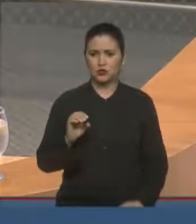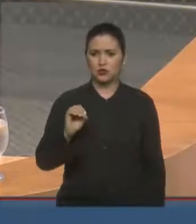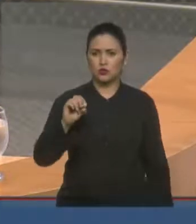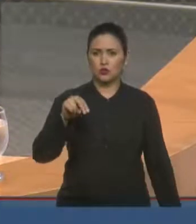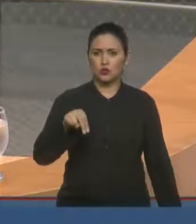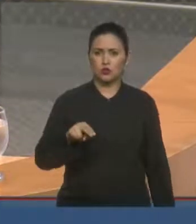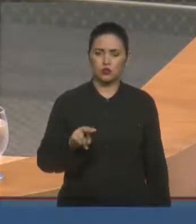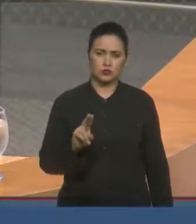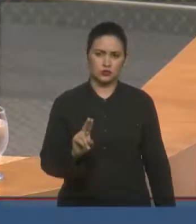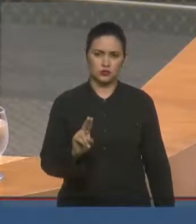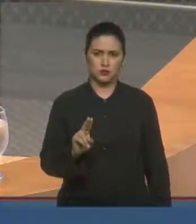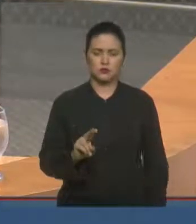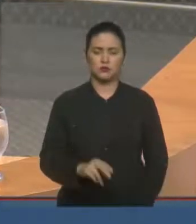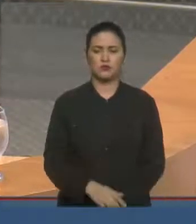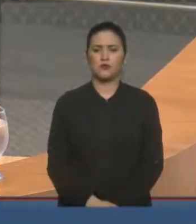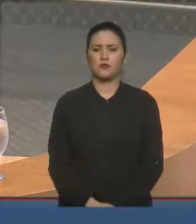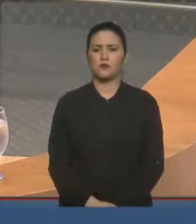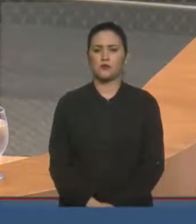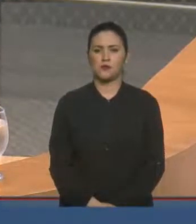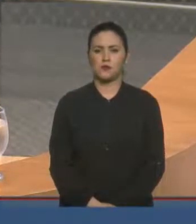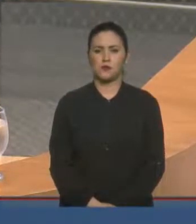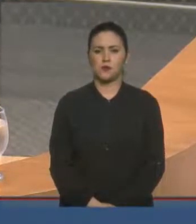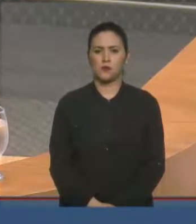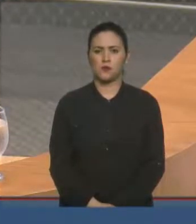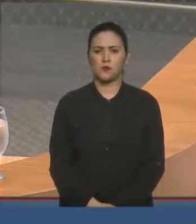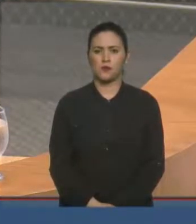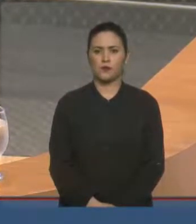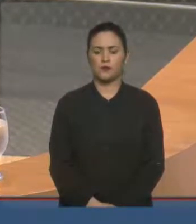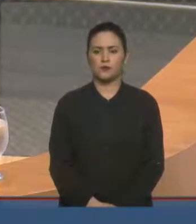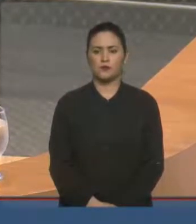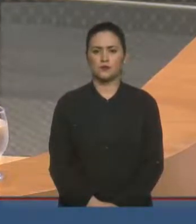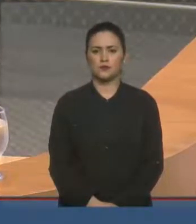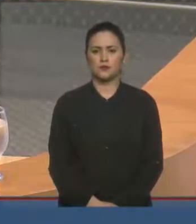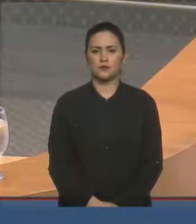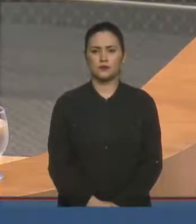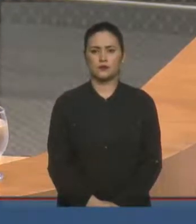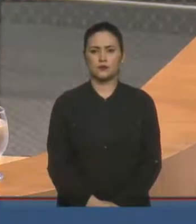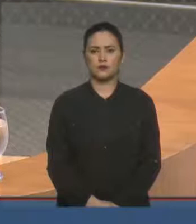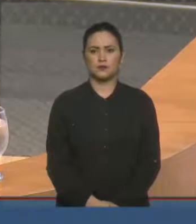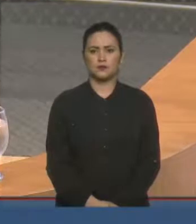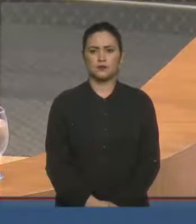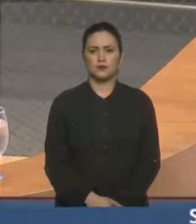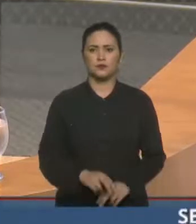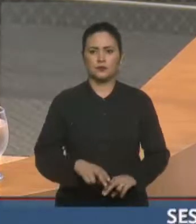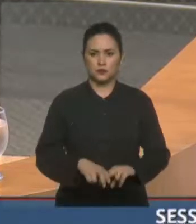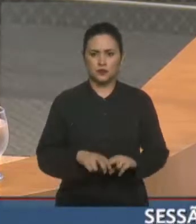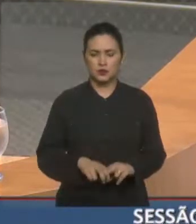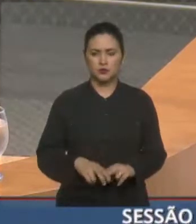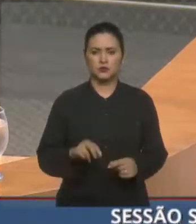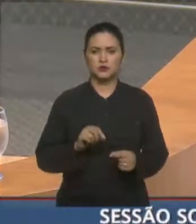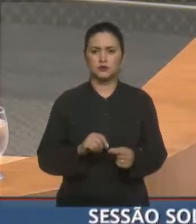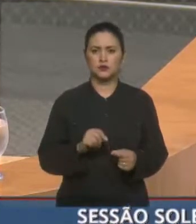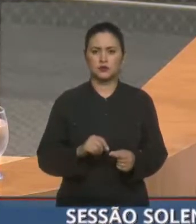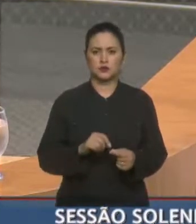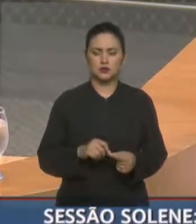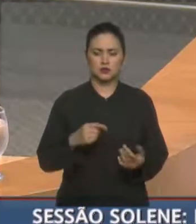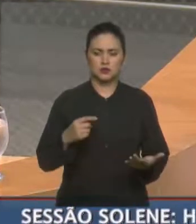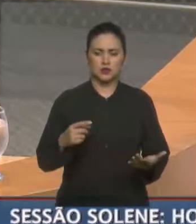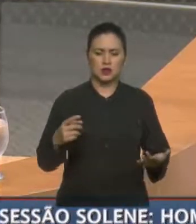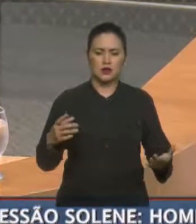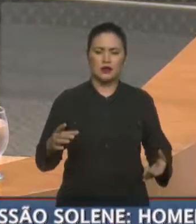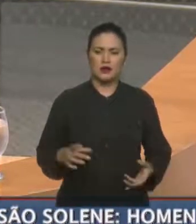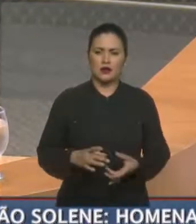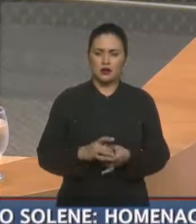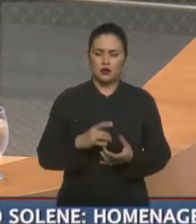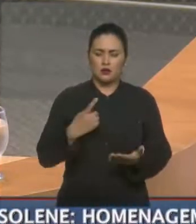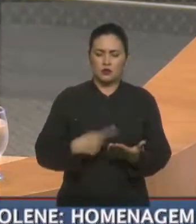E, por conta disso, foi firmado o acordo amistoso, né, que resultou na criação do